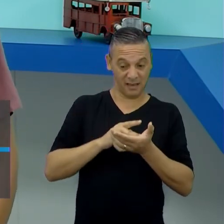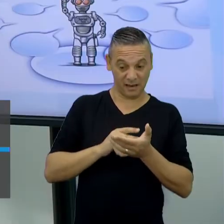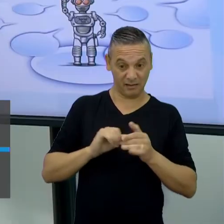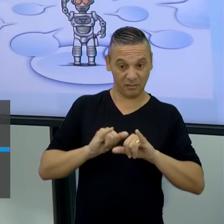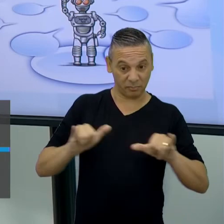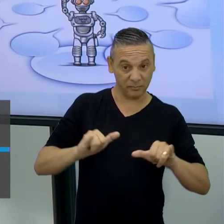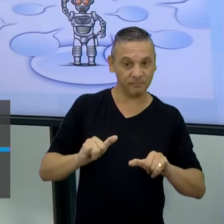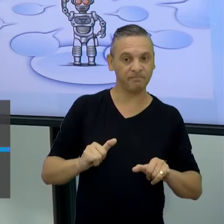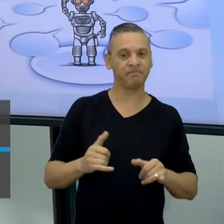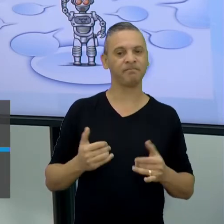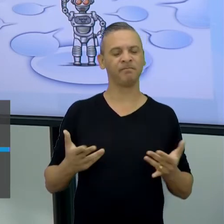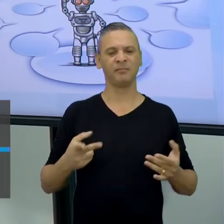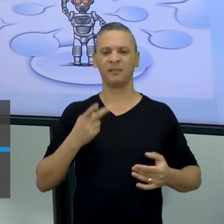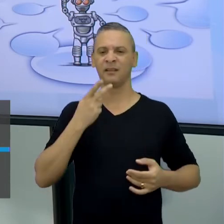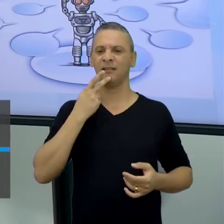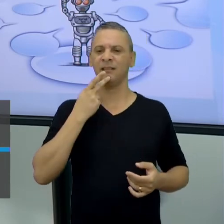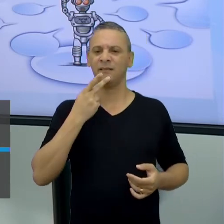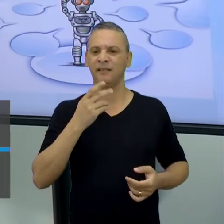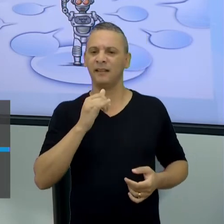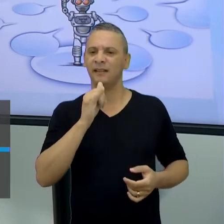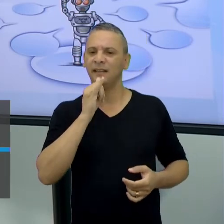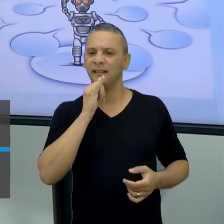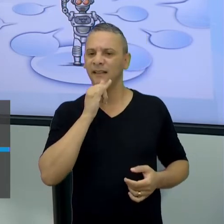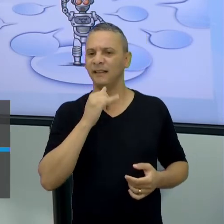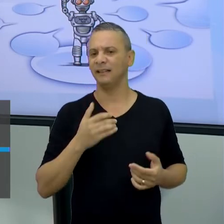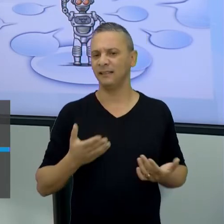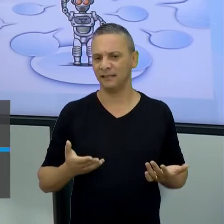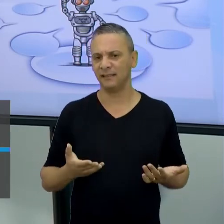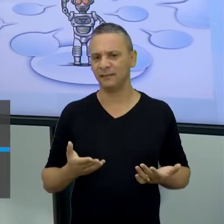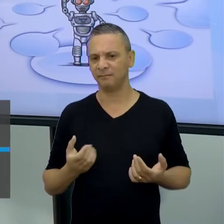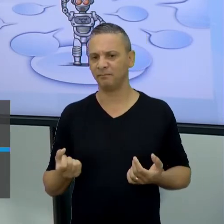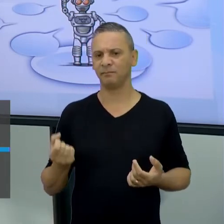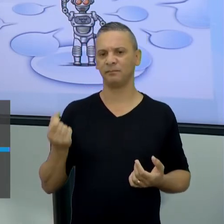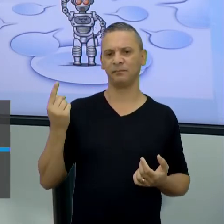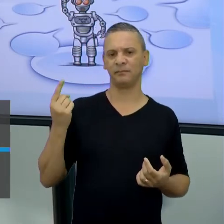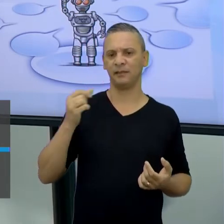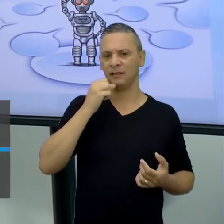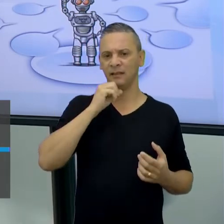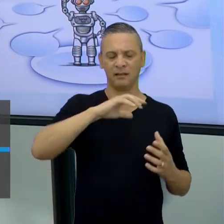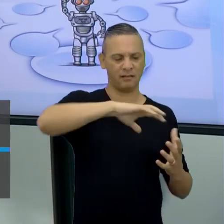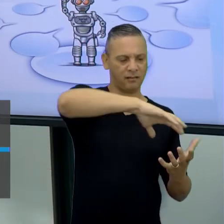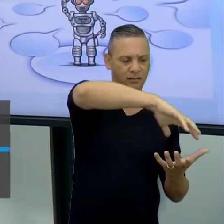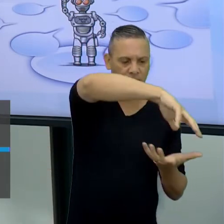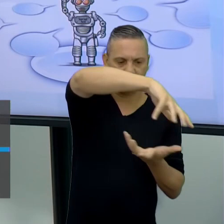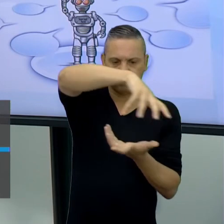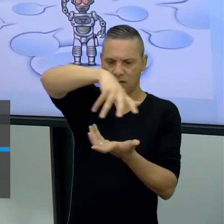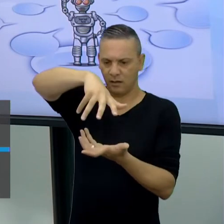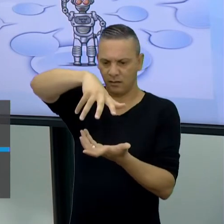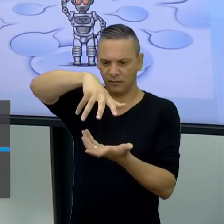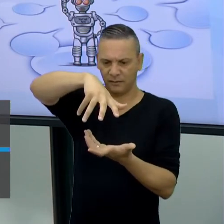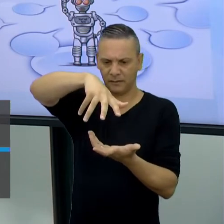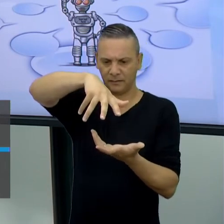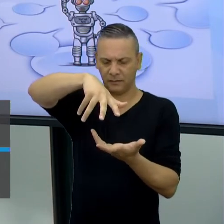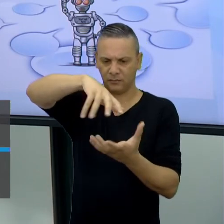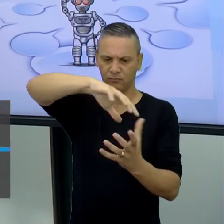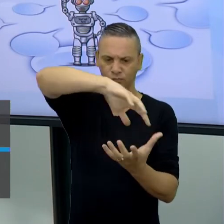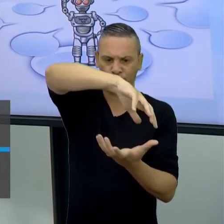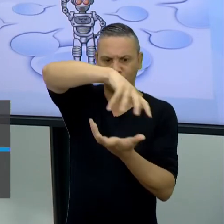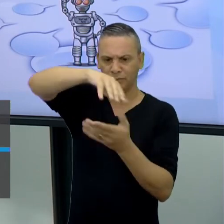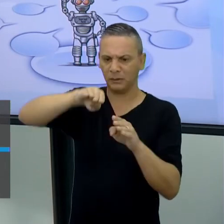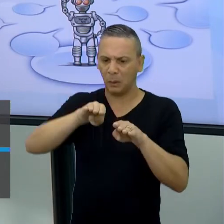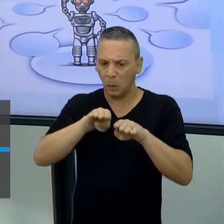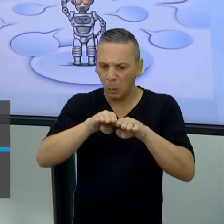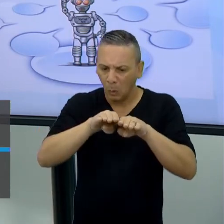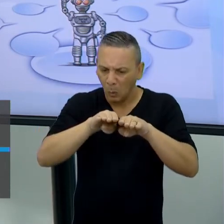né? O pessoal falar que, sei lá, não é fake news, é até absurdo. Alguém falar que a Terra é plana, nunca vi um eclipse, sei